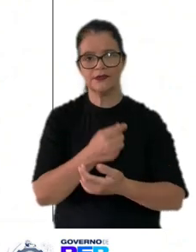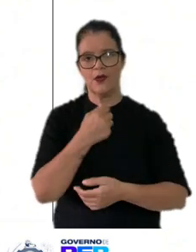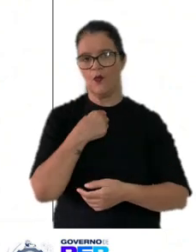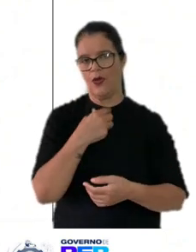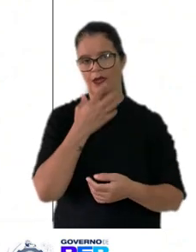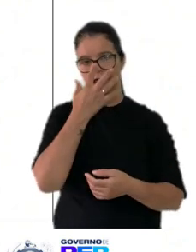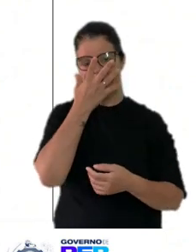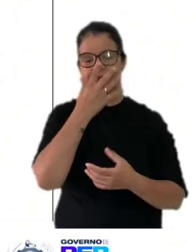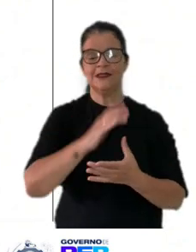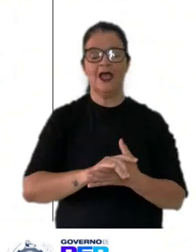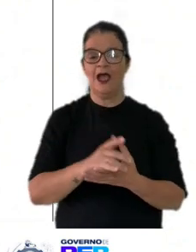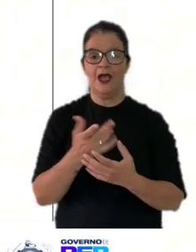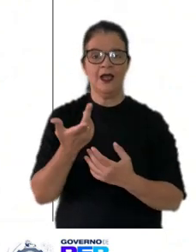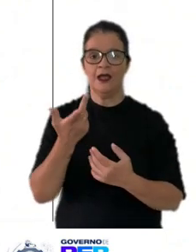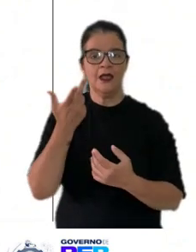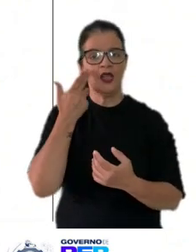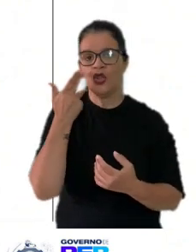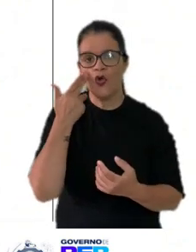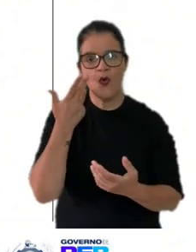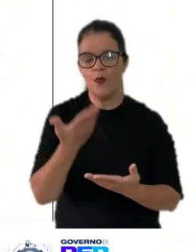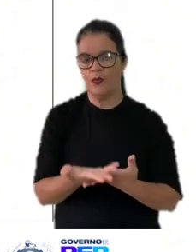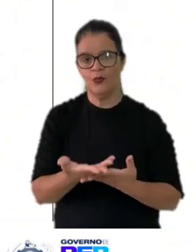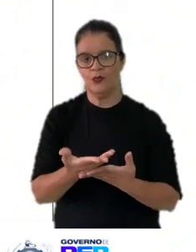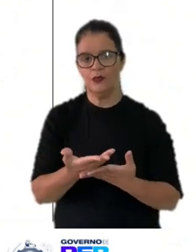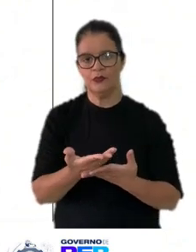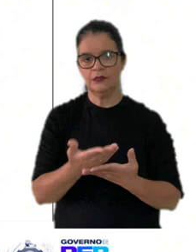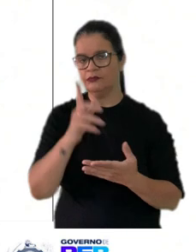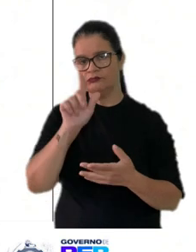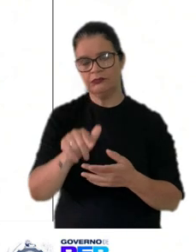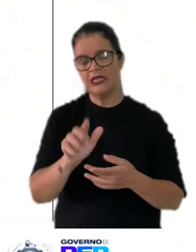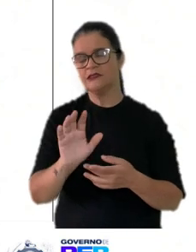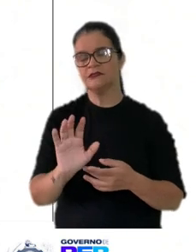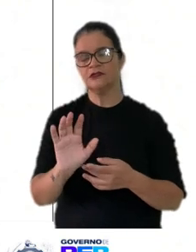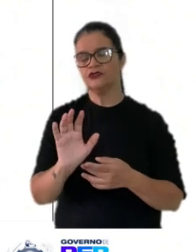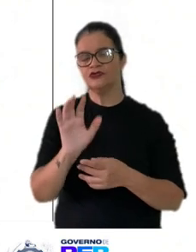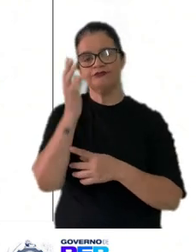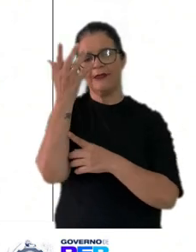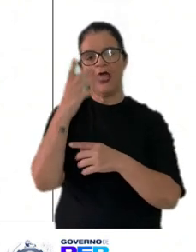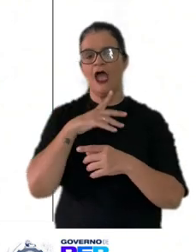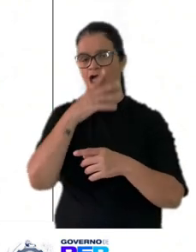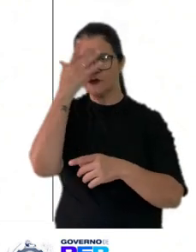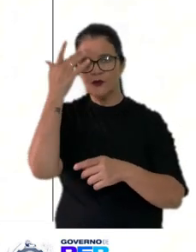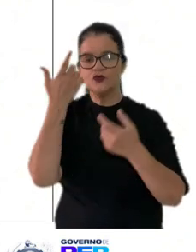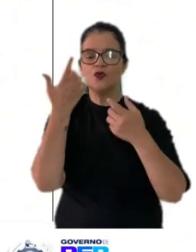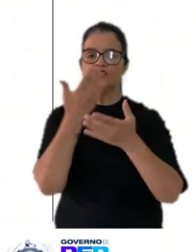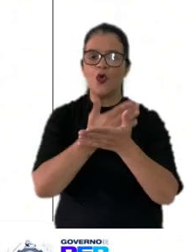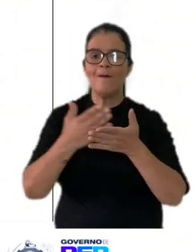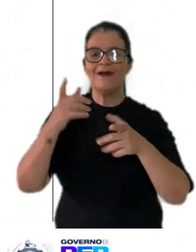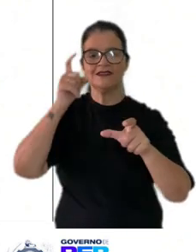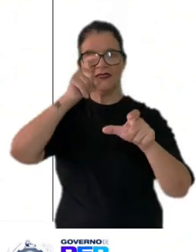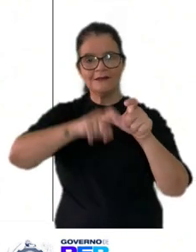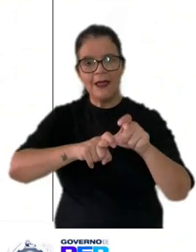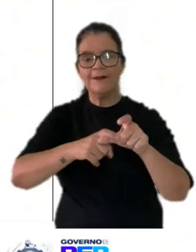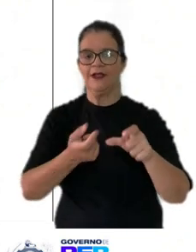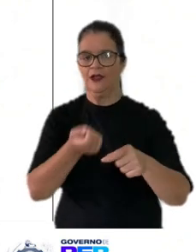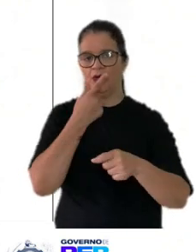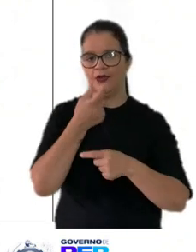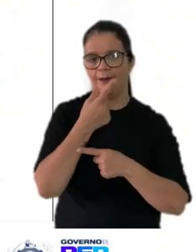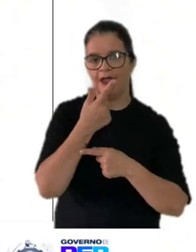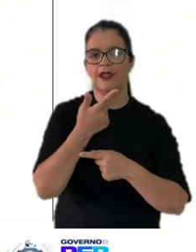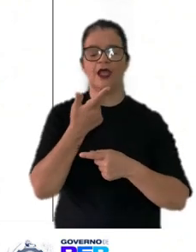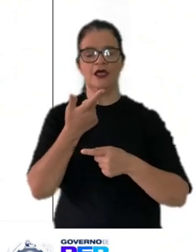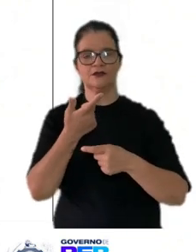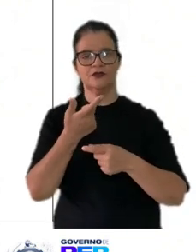incomum desses desastres então as pessoas começam a ficar dependentes né de medicações e remédios pra se regular